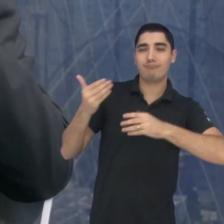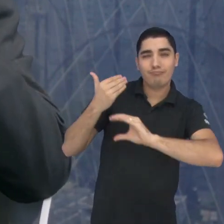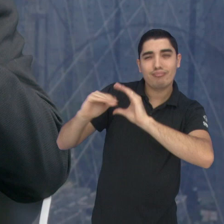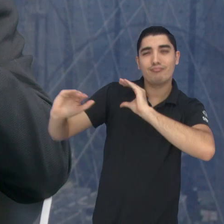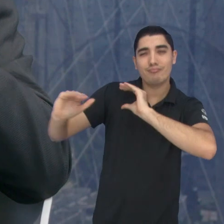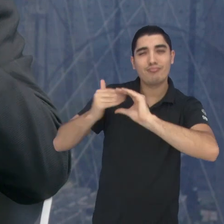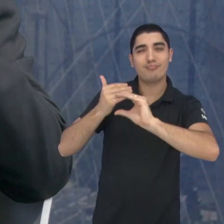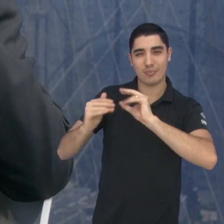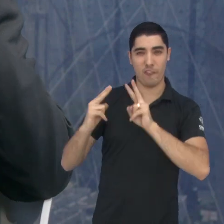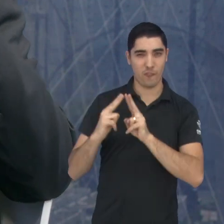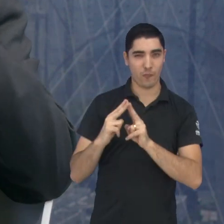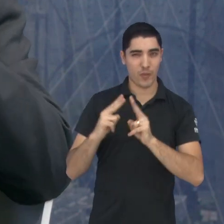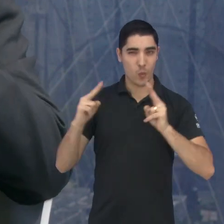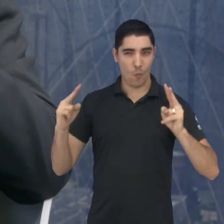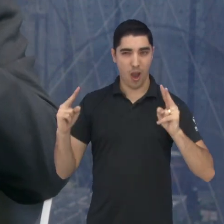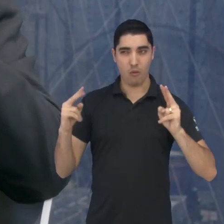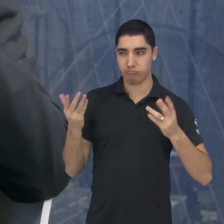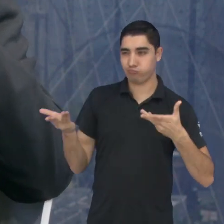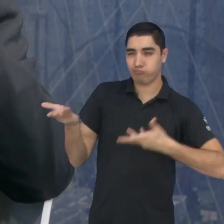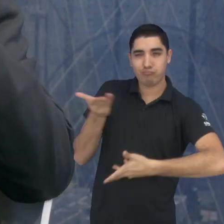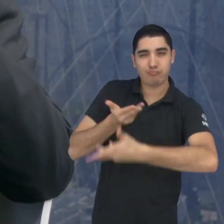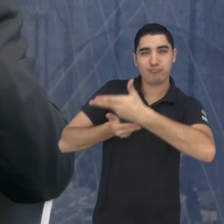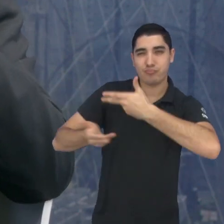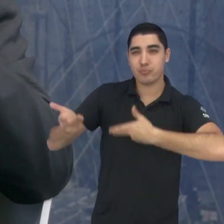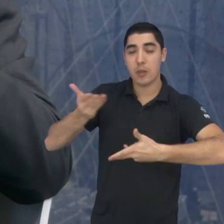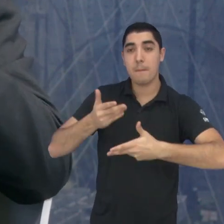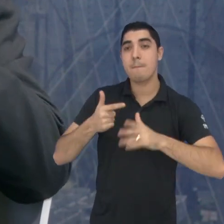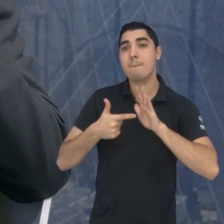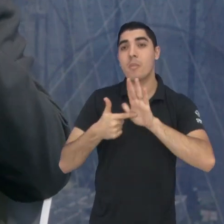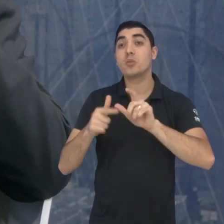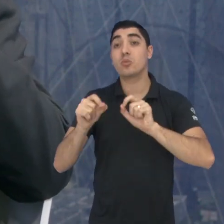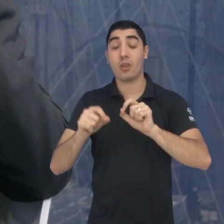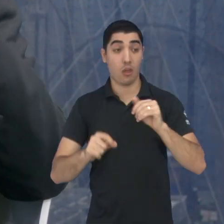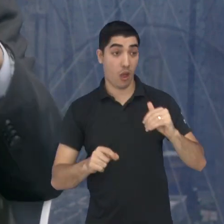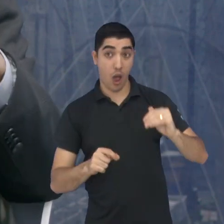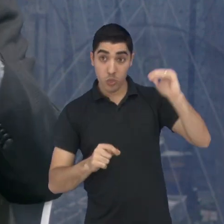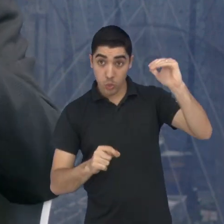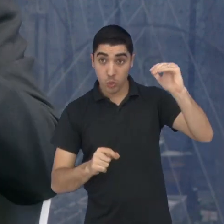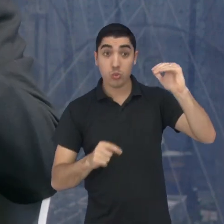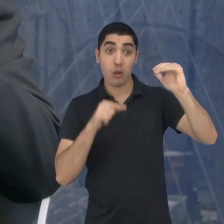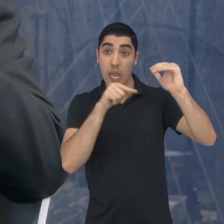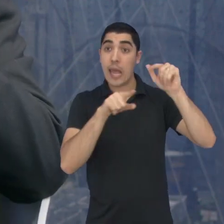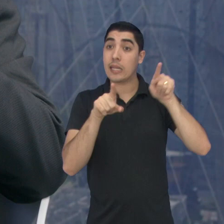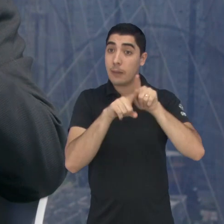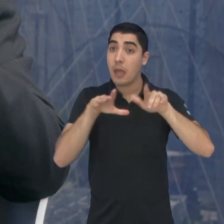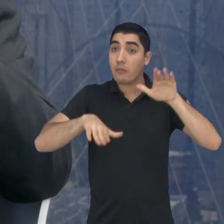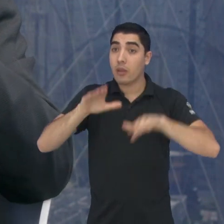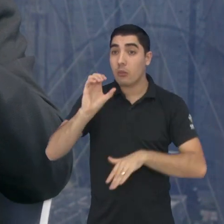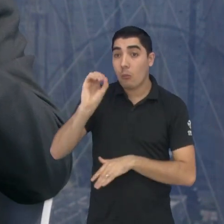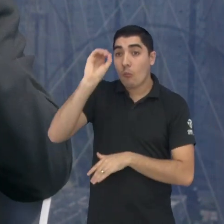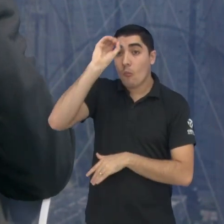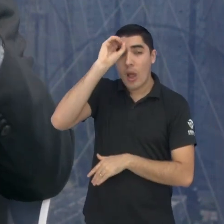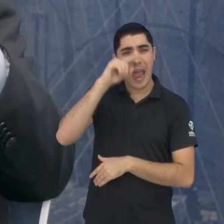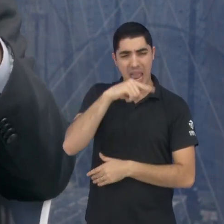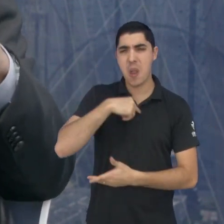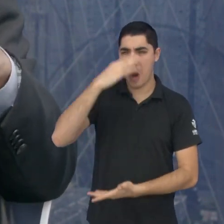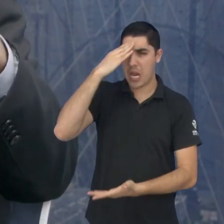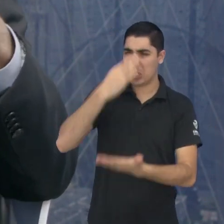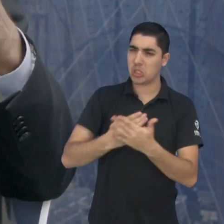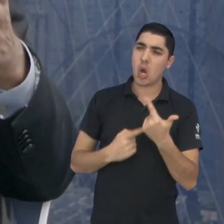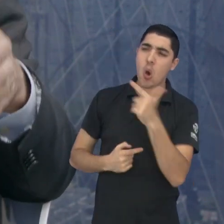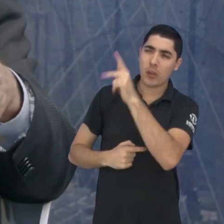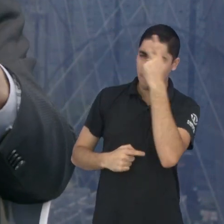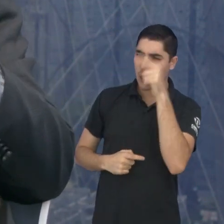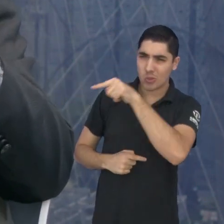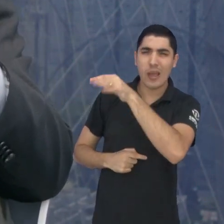tem revelado isso, né? Um comportamento mais ingênuo das pessoas que acreditam de uma forma cega de que estão se